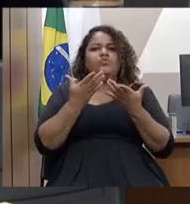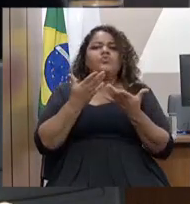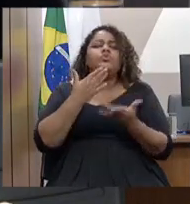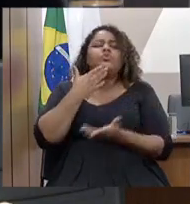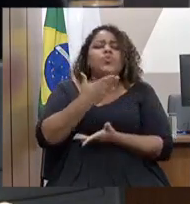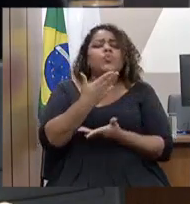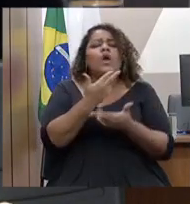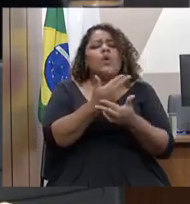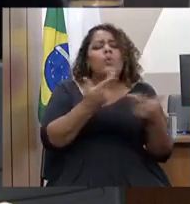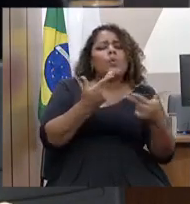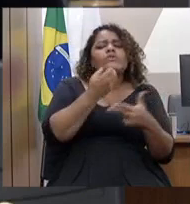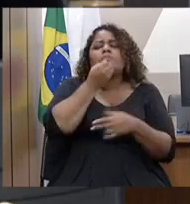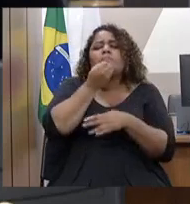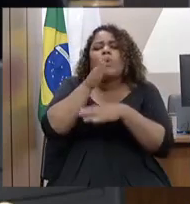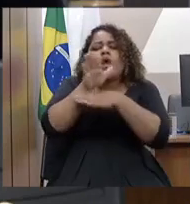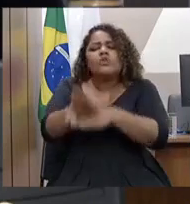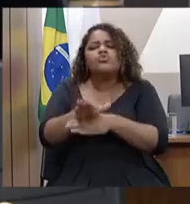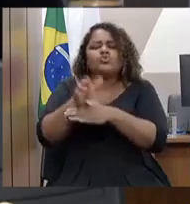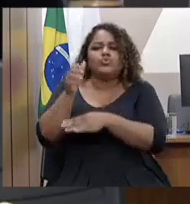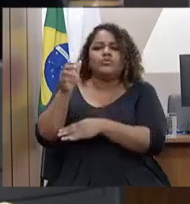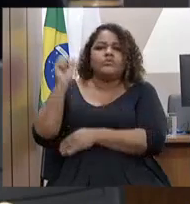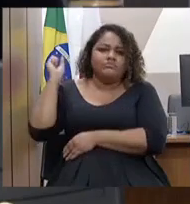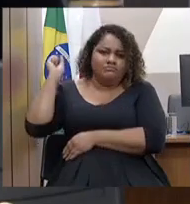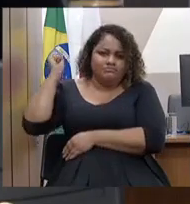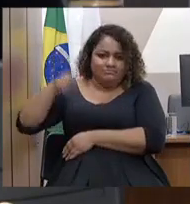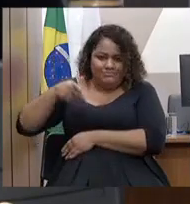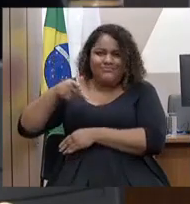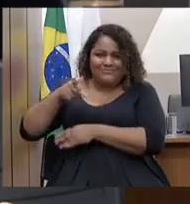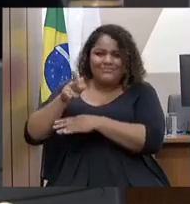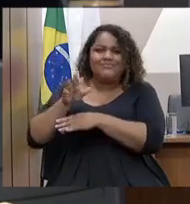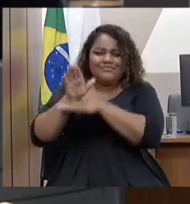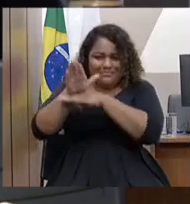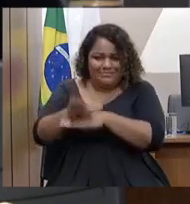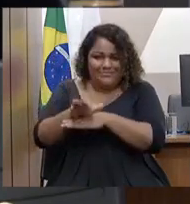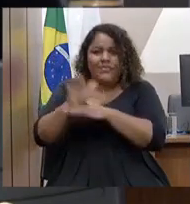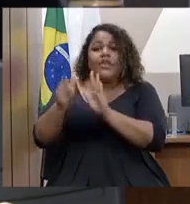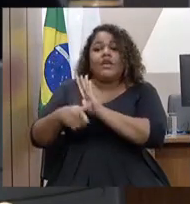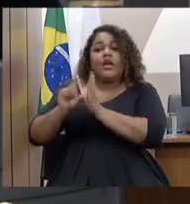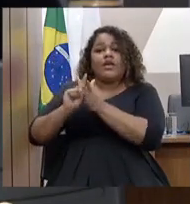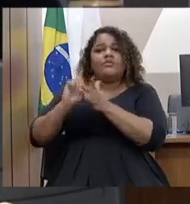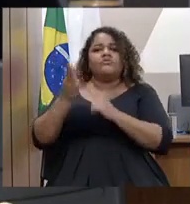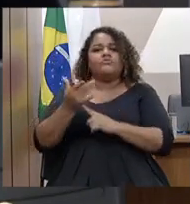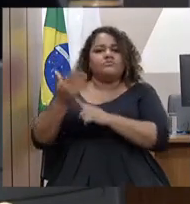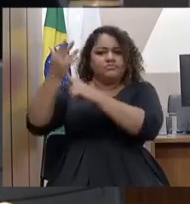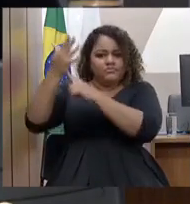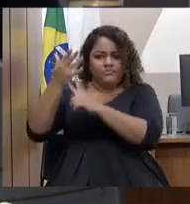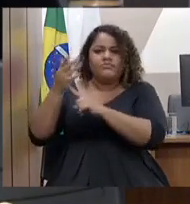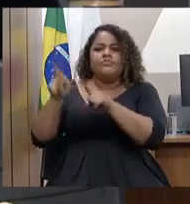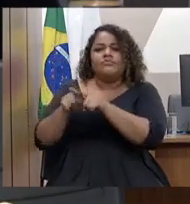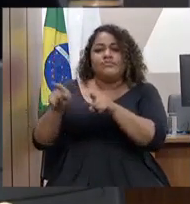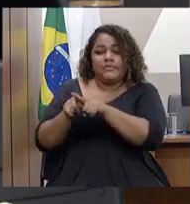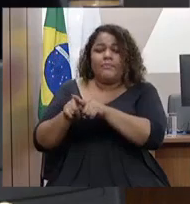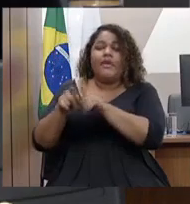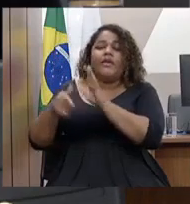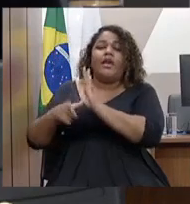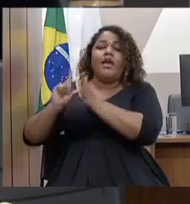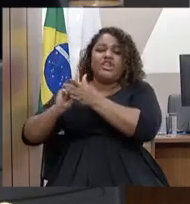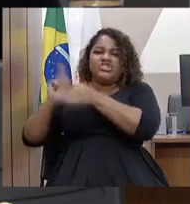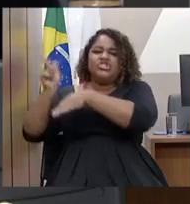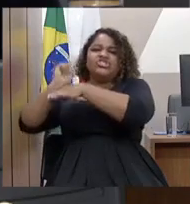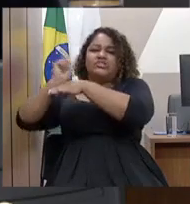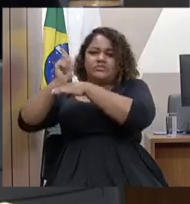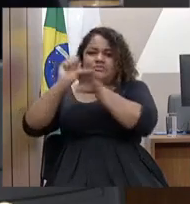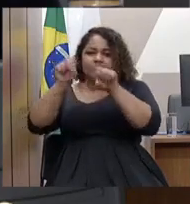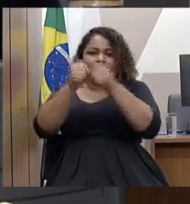concedidos pela Previdência Social veremos que antes do incremento de novas tecnologias e dos choques de gestão impostos por certos